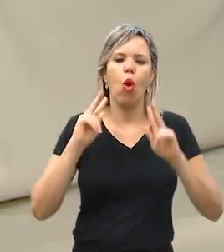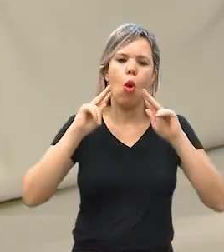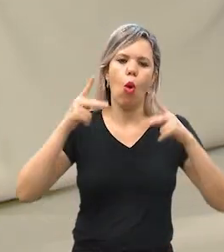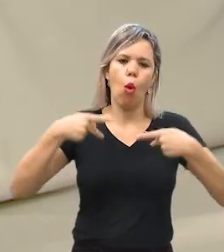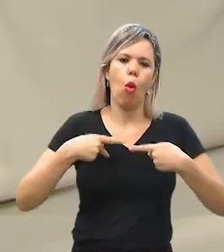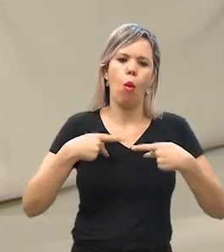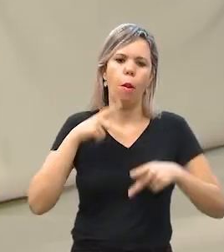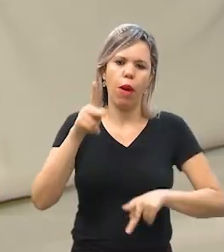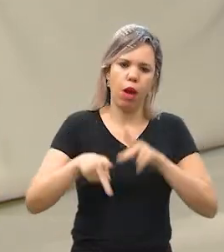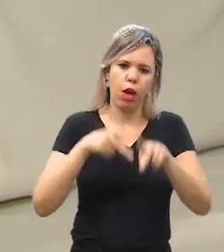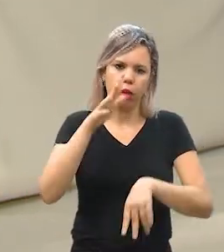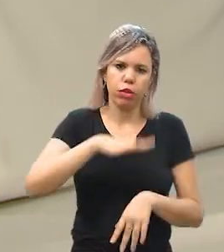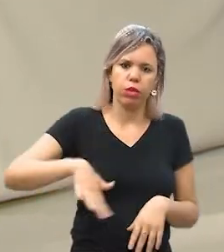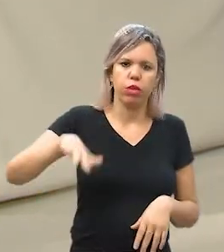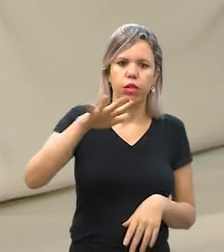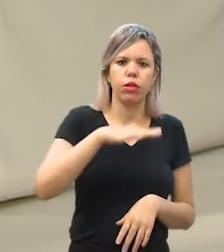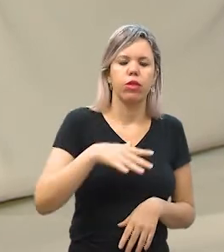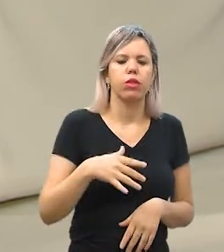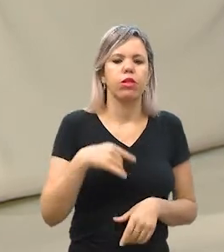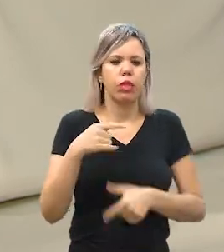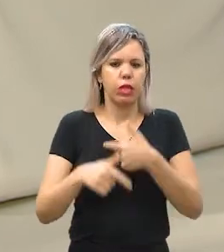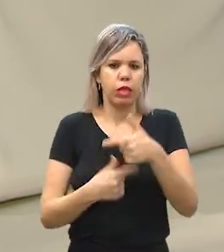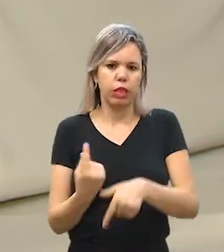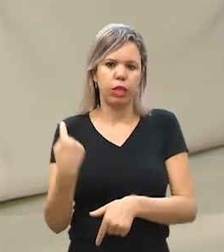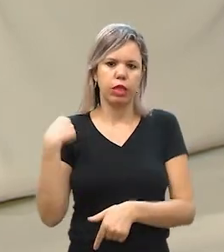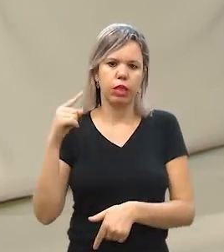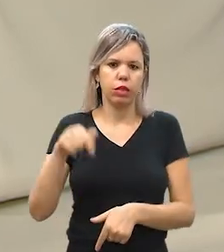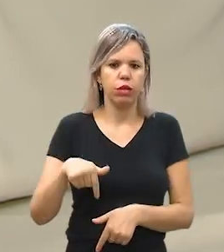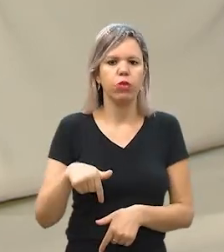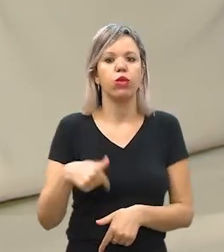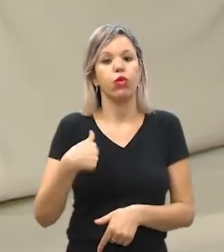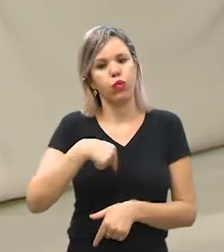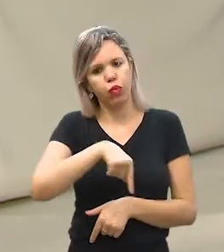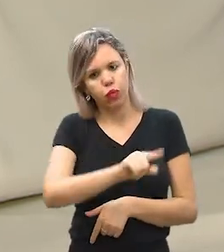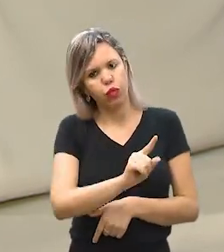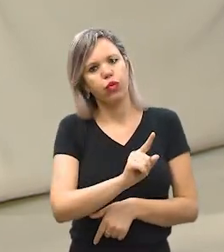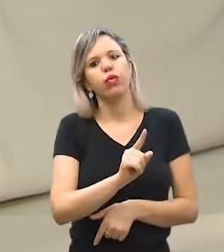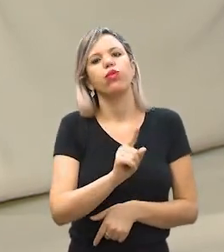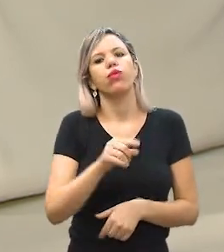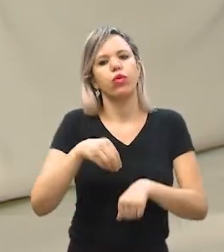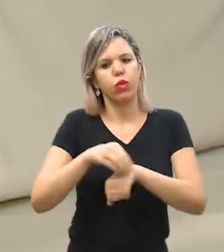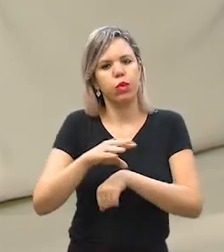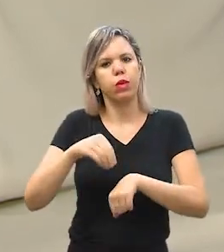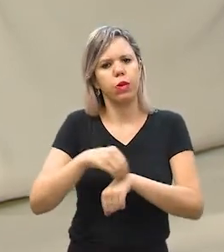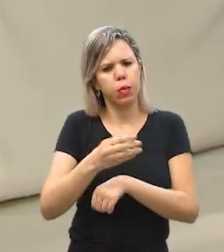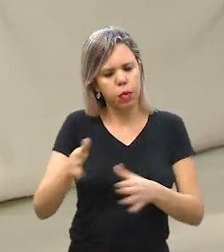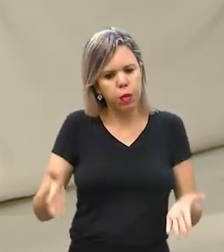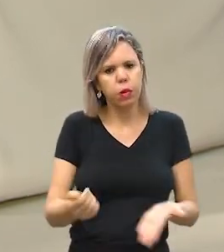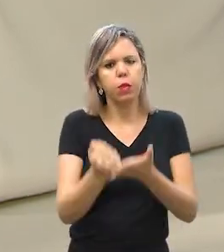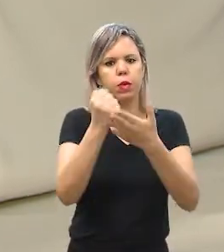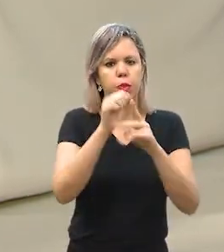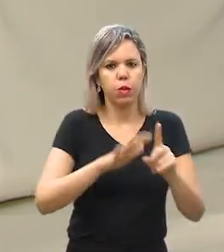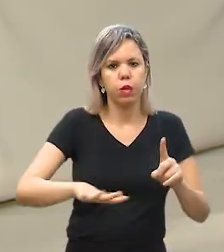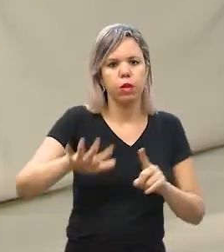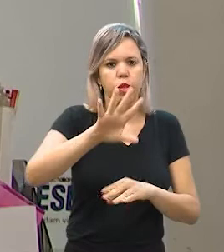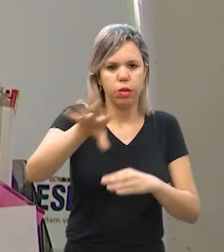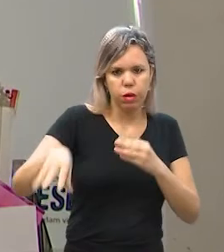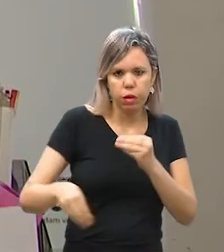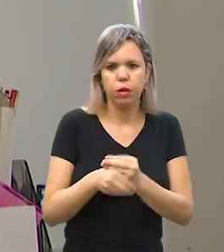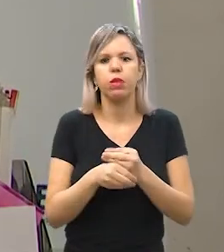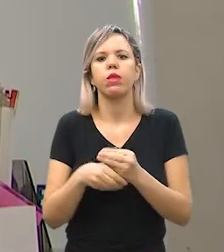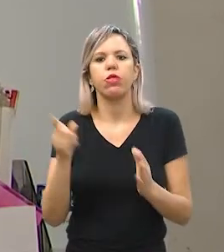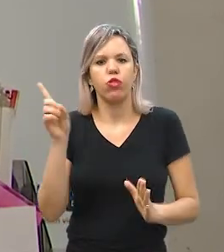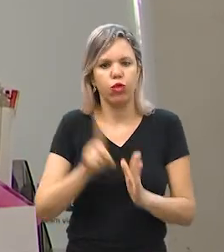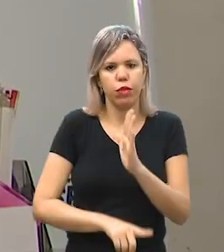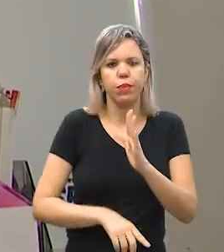das pessoas, né? Ela, como ela é trabalhadora, ela falou: eu vou trazer isso para a sociedade, eu vou inserir,